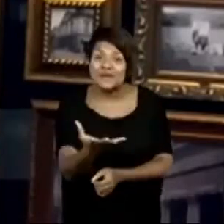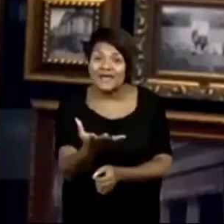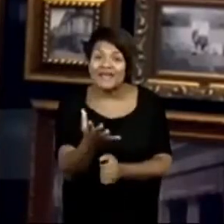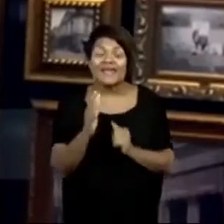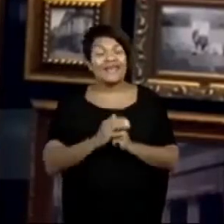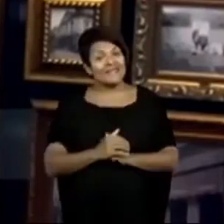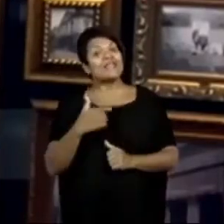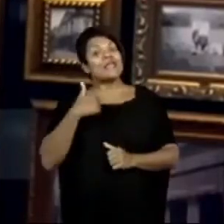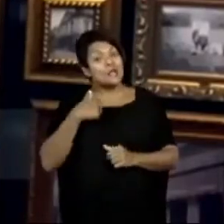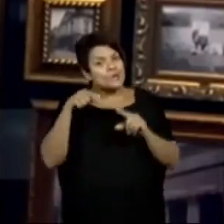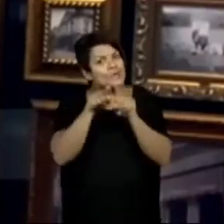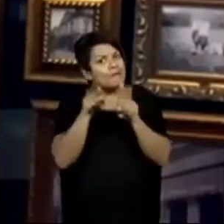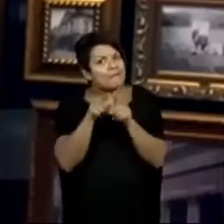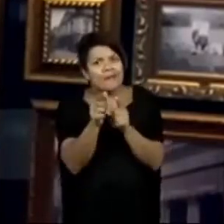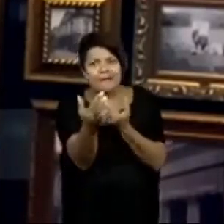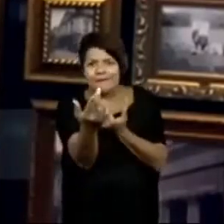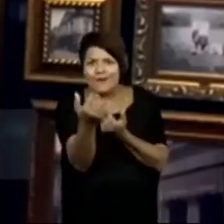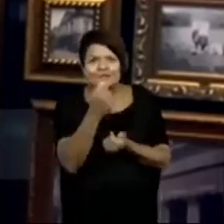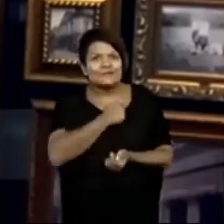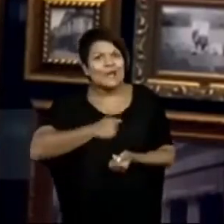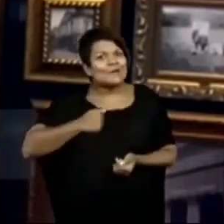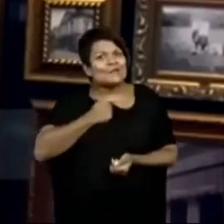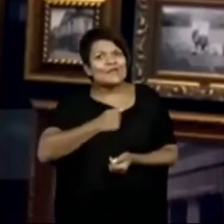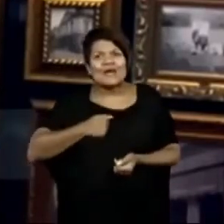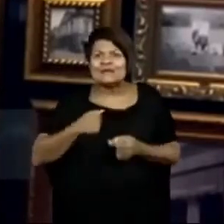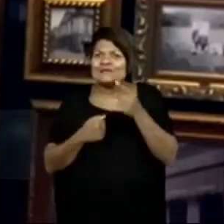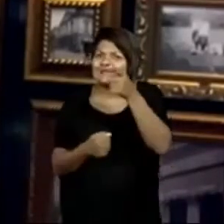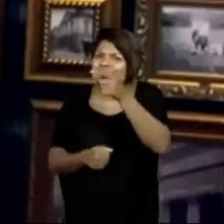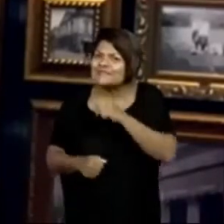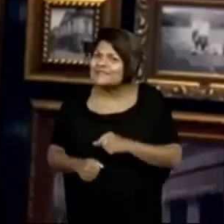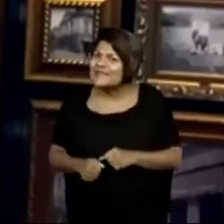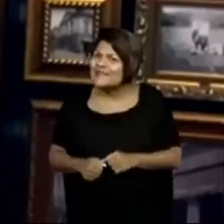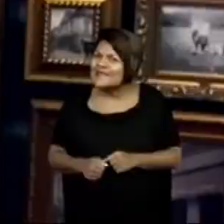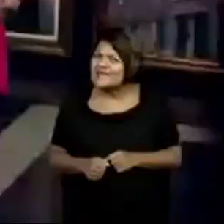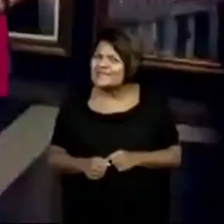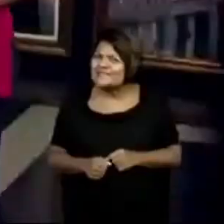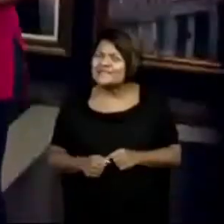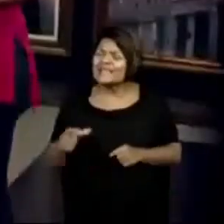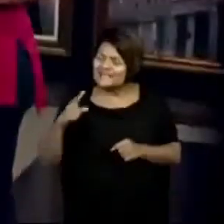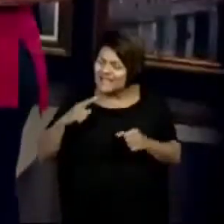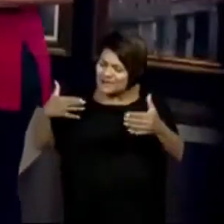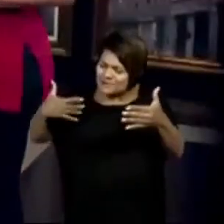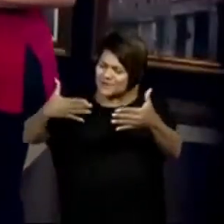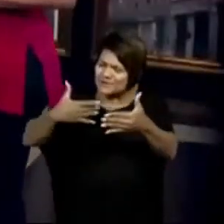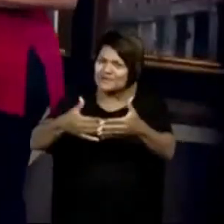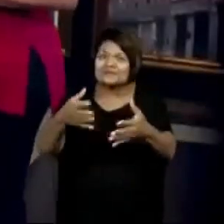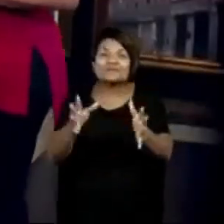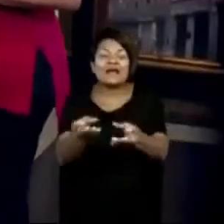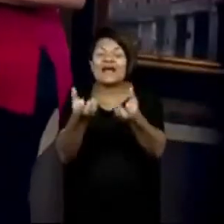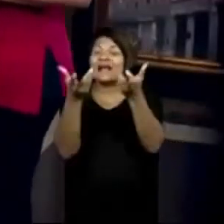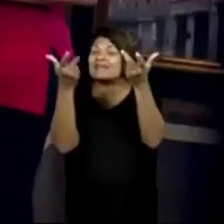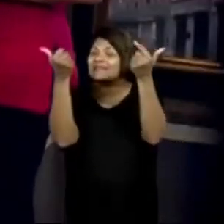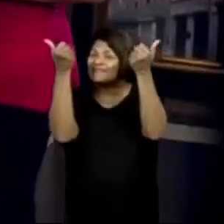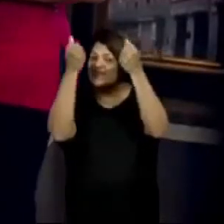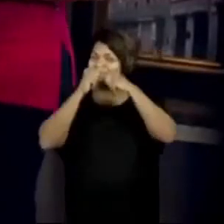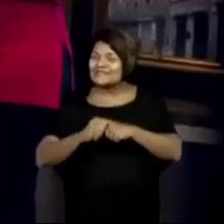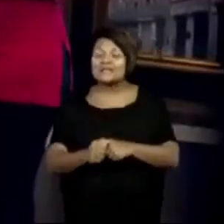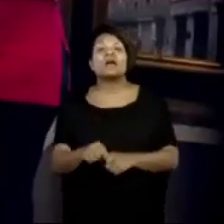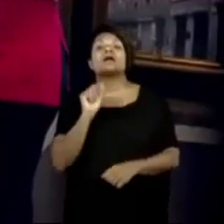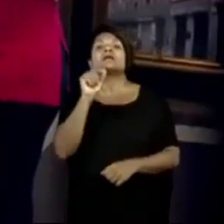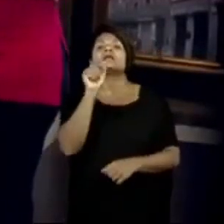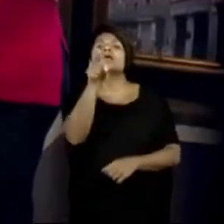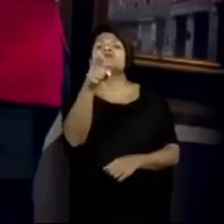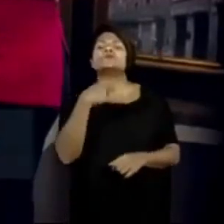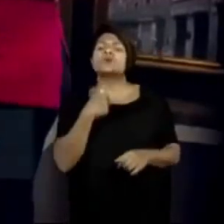com saudade de vocês, passamos momentos maravilhosos. Muito legal. Quem aí já visitou o Museu